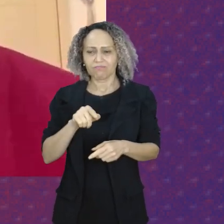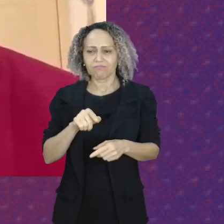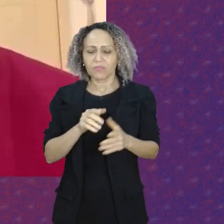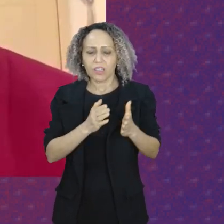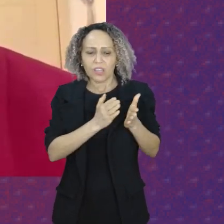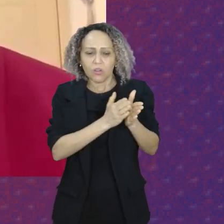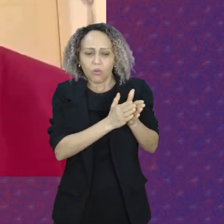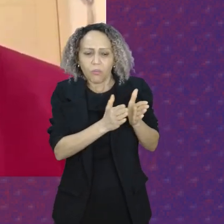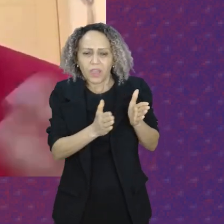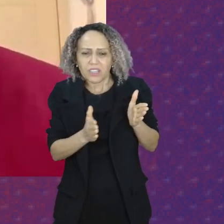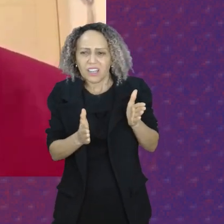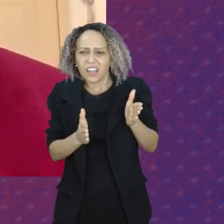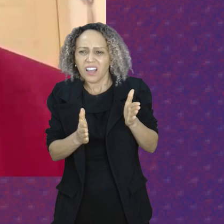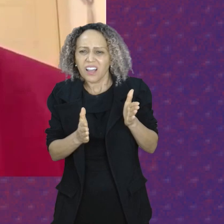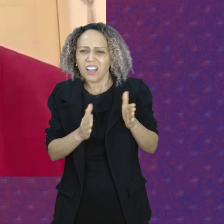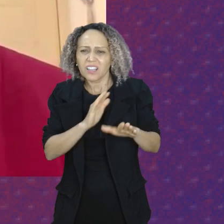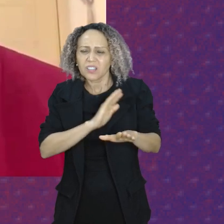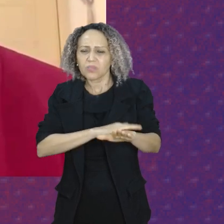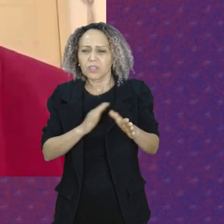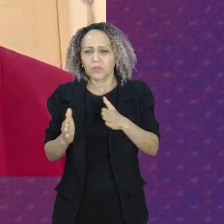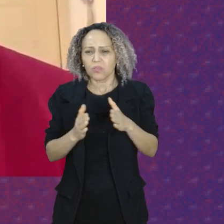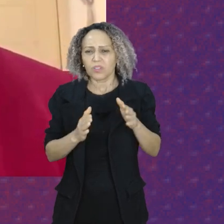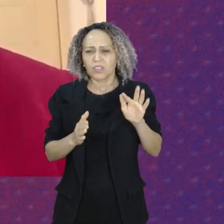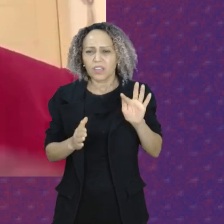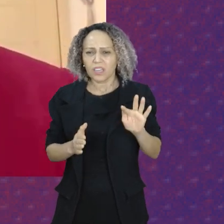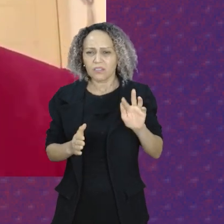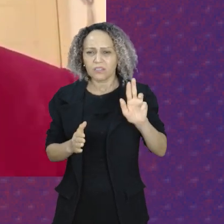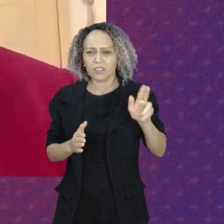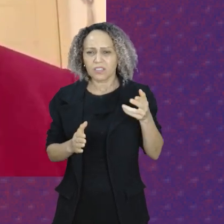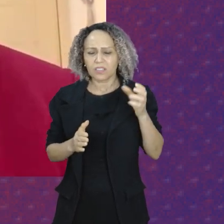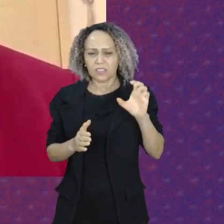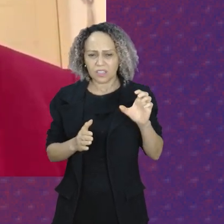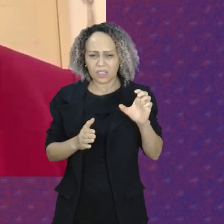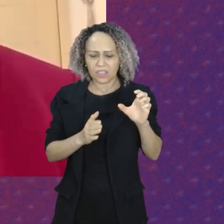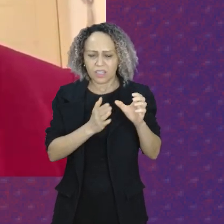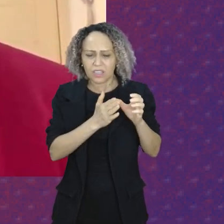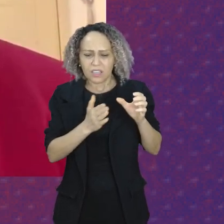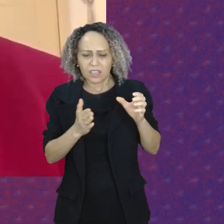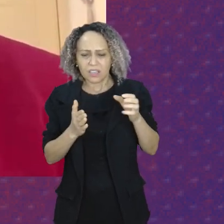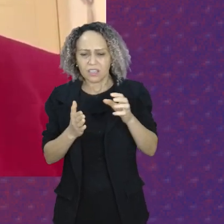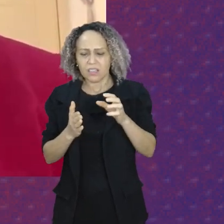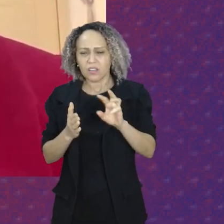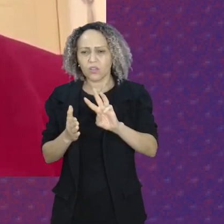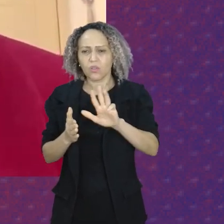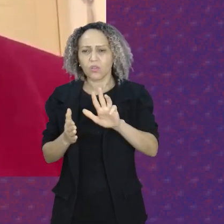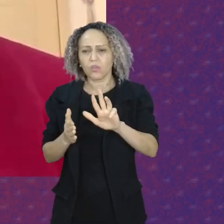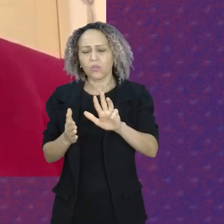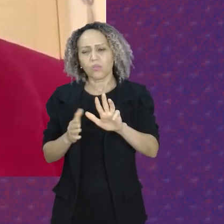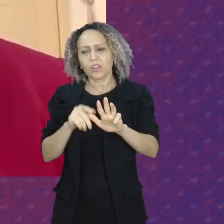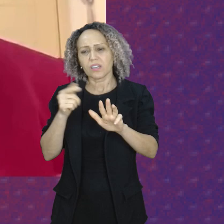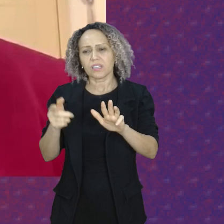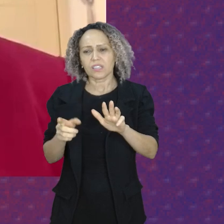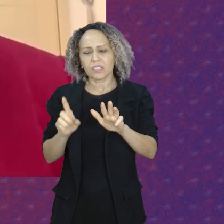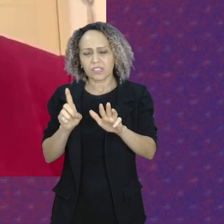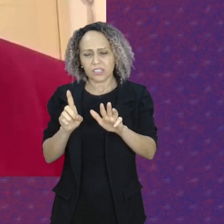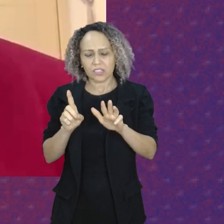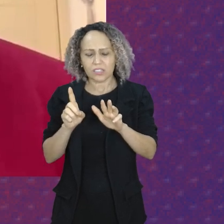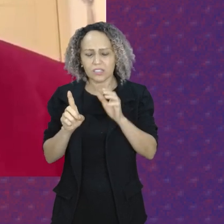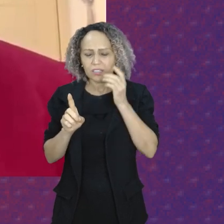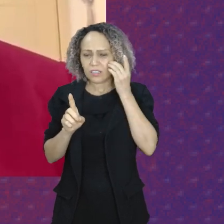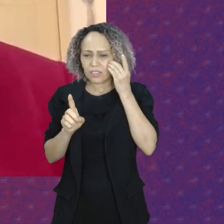época do Fernando Henrique, Luiz Inácio Lula da Silva e Dilma Rousseff. E